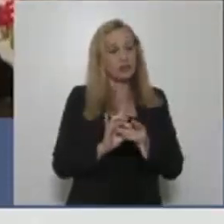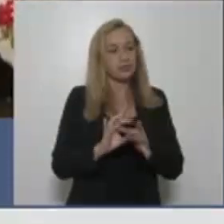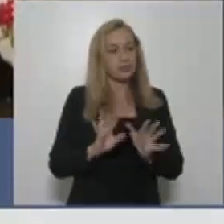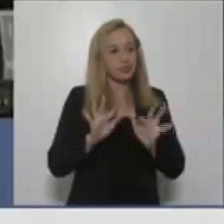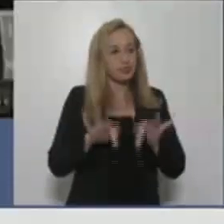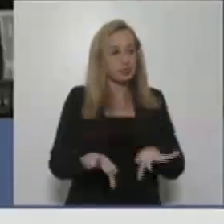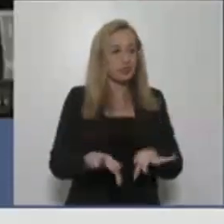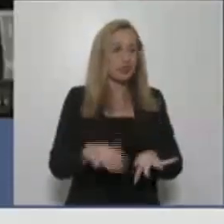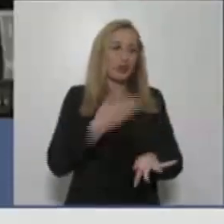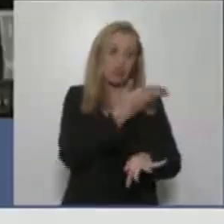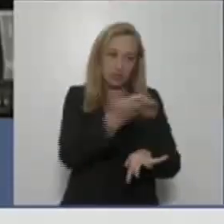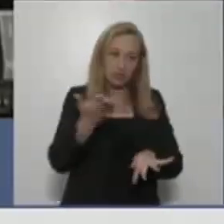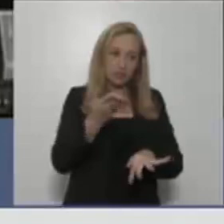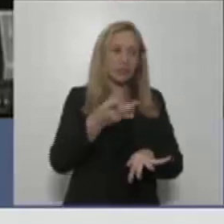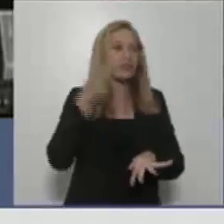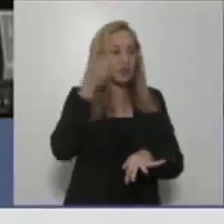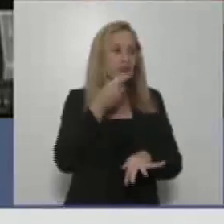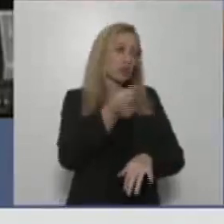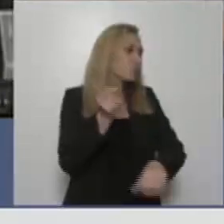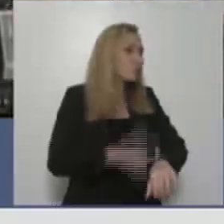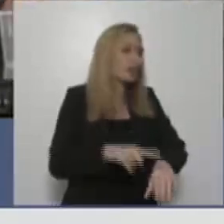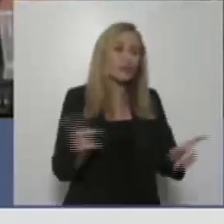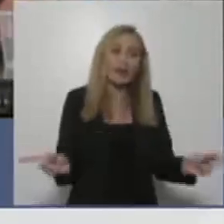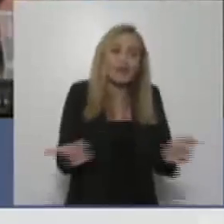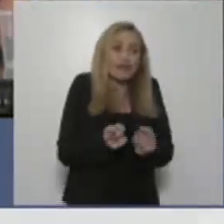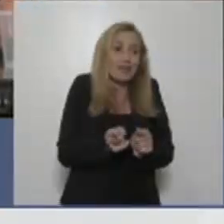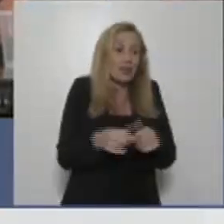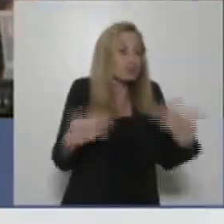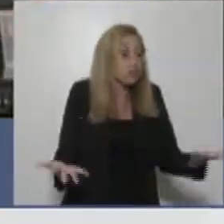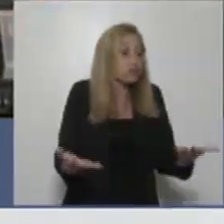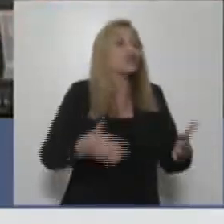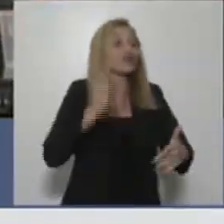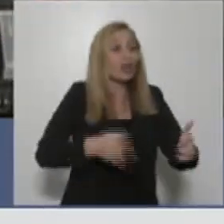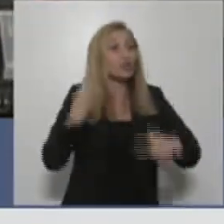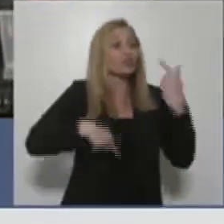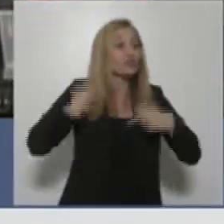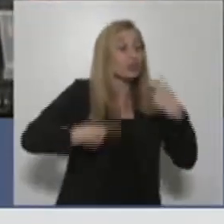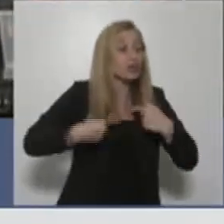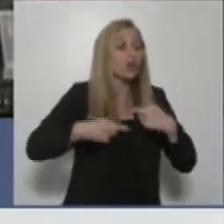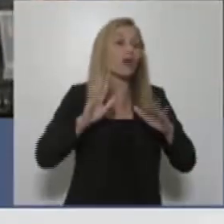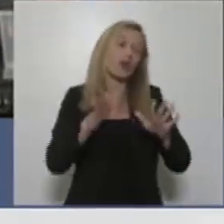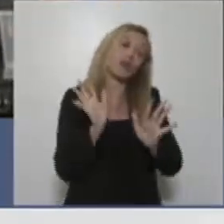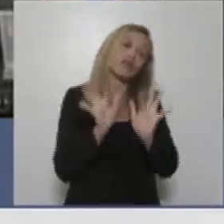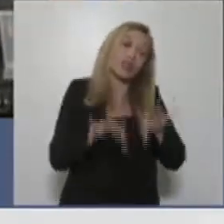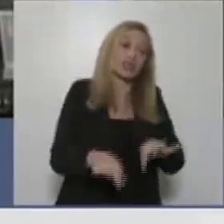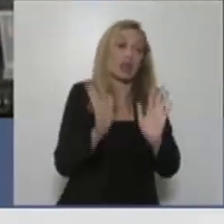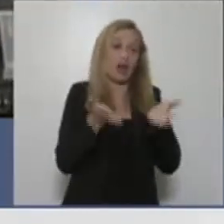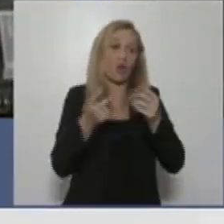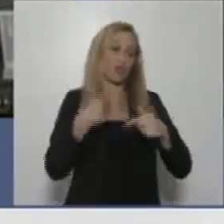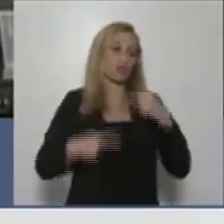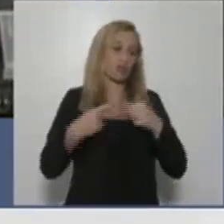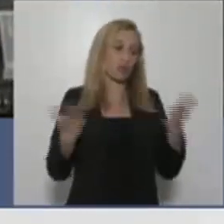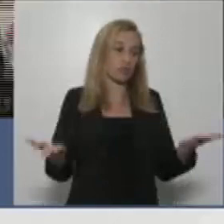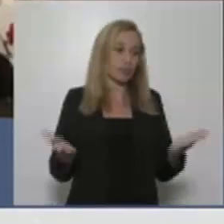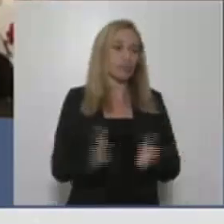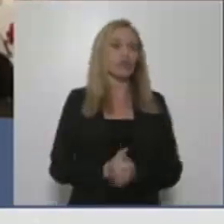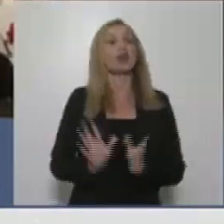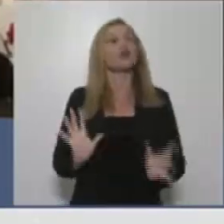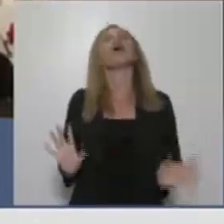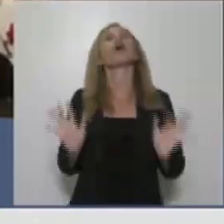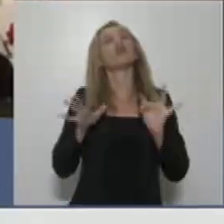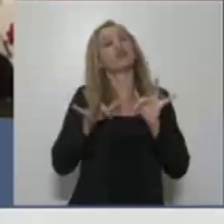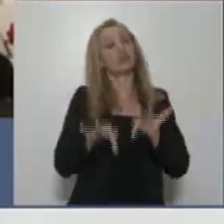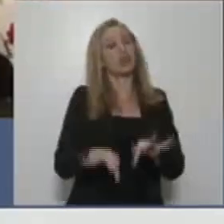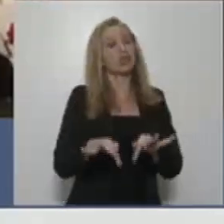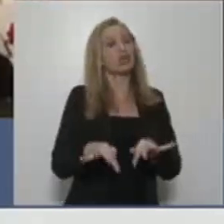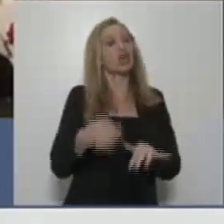há mais a parte, porque o tempo já se encerrou, Vossa Excelência já discutiu. Nós vamos encerrar agora a discussão. Para